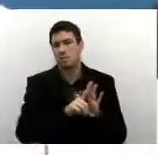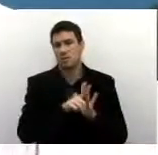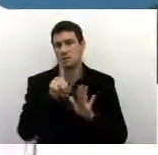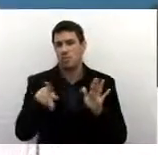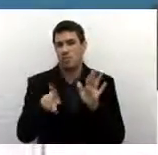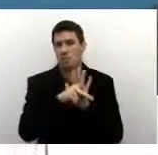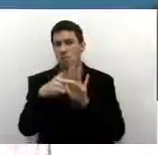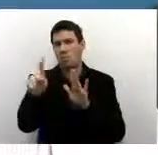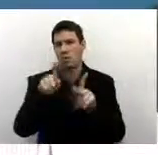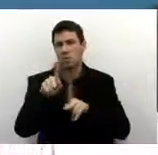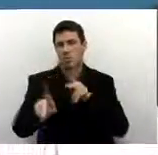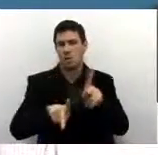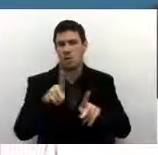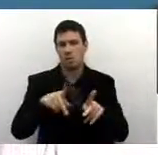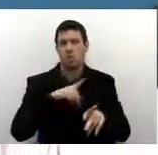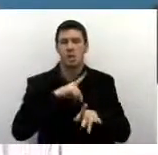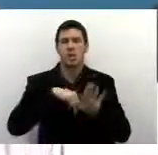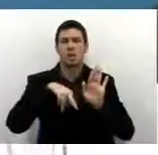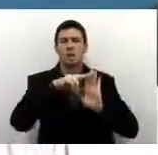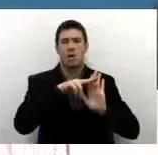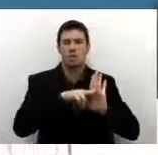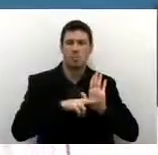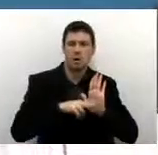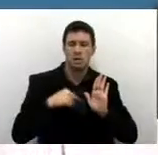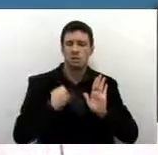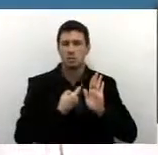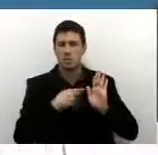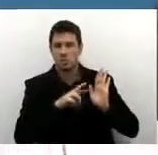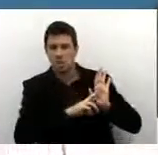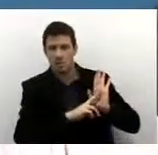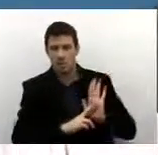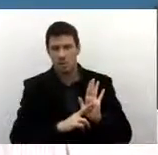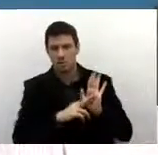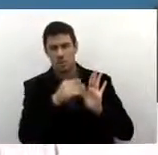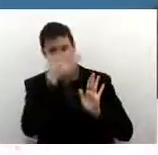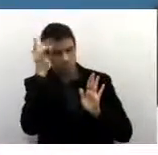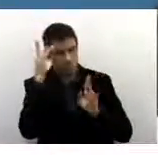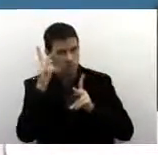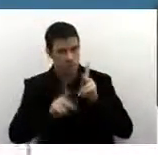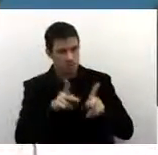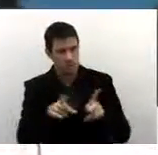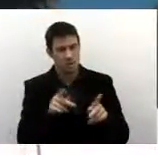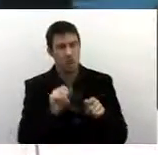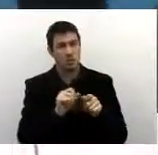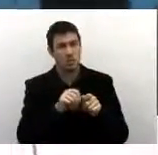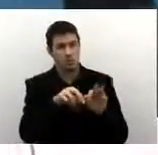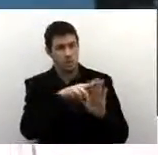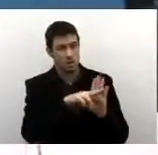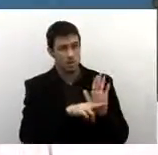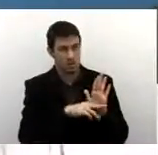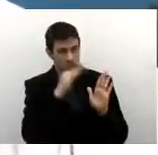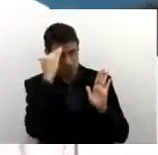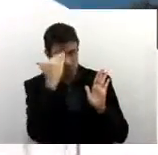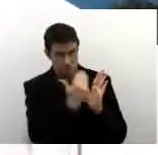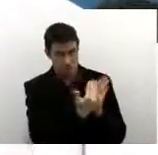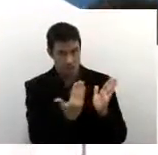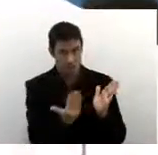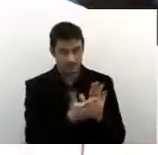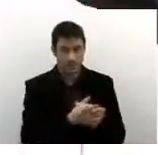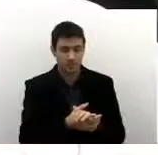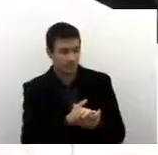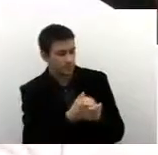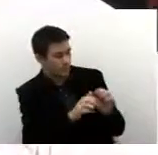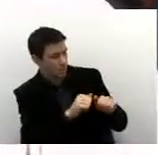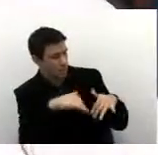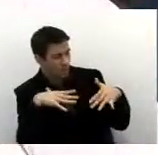povo, aqui existem normas e a gente está aqui representando o povo e fazendo cumprir essas normas Doa quem doer, para mim é tranquilo. Com relação às